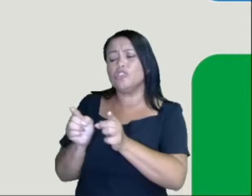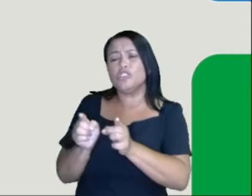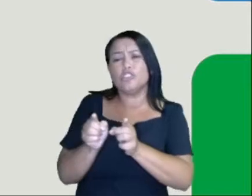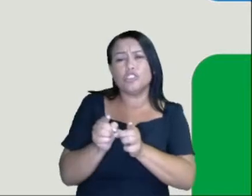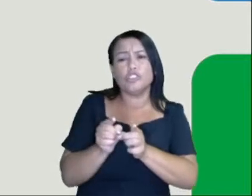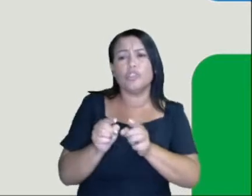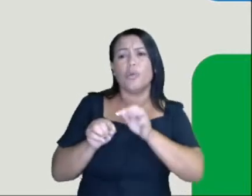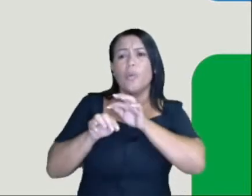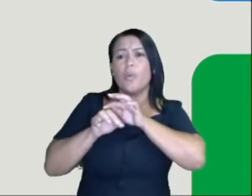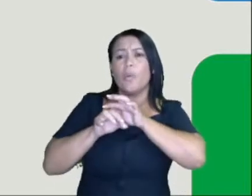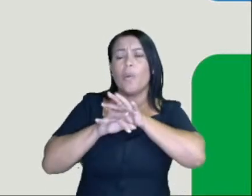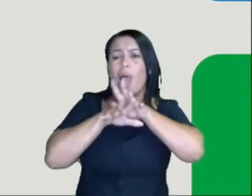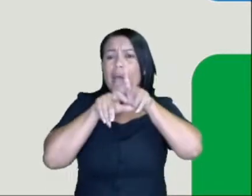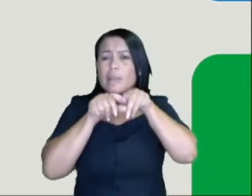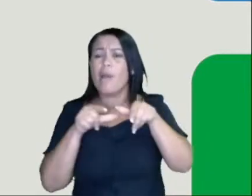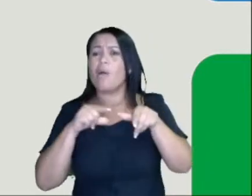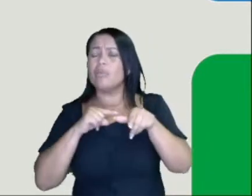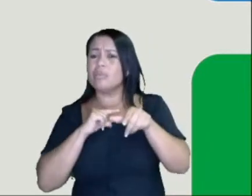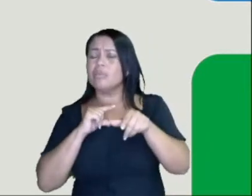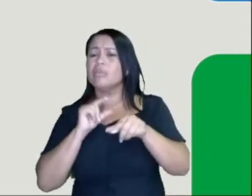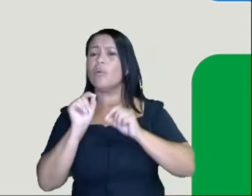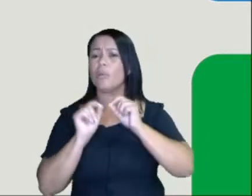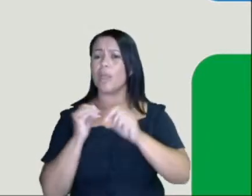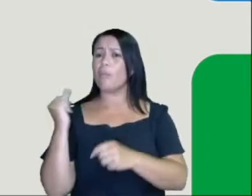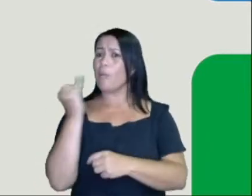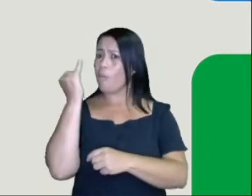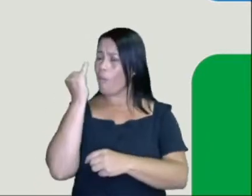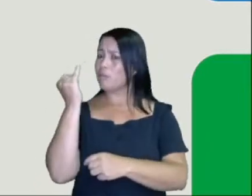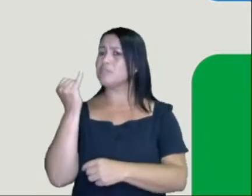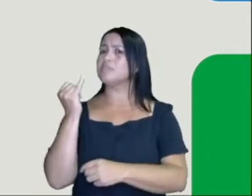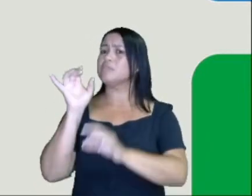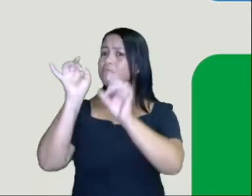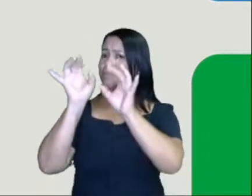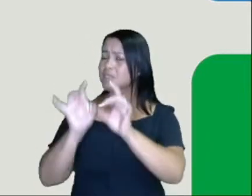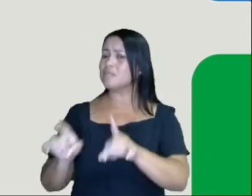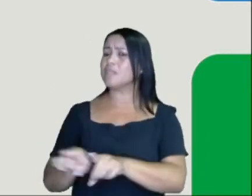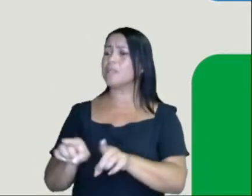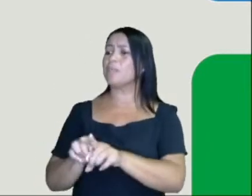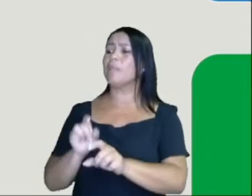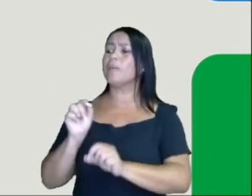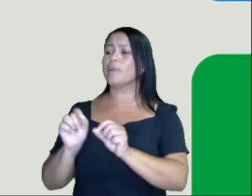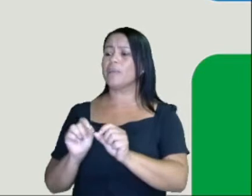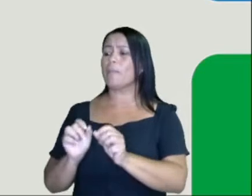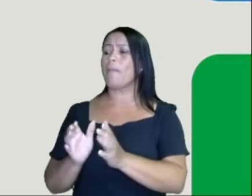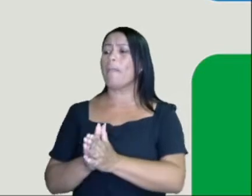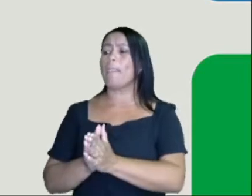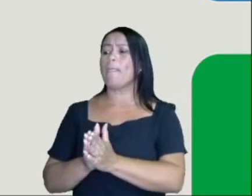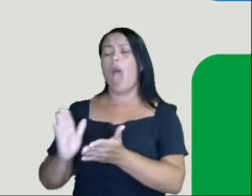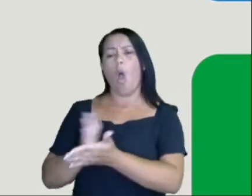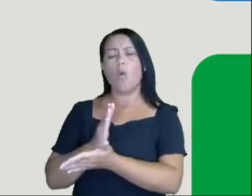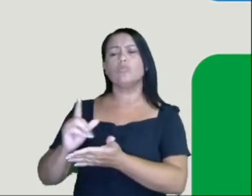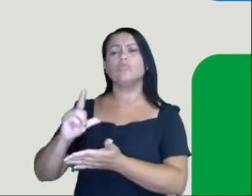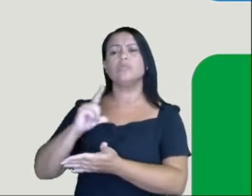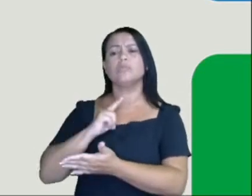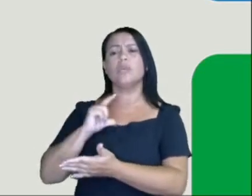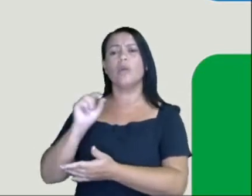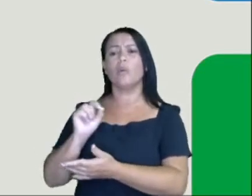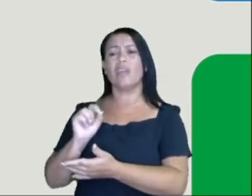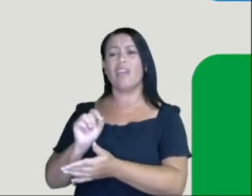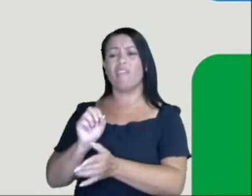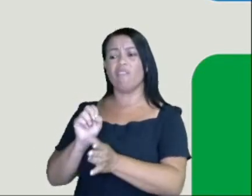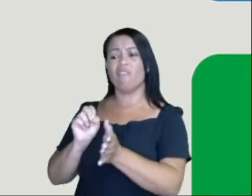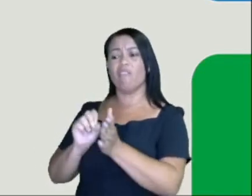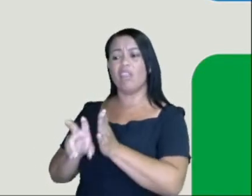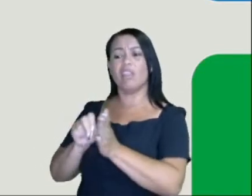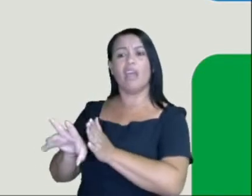cada animal tem uma função específica na colônia. Alguns têm a função de gerar veneno, outro